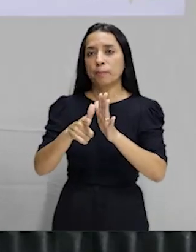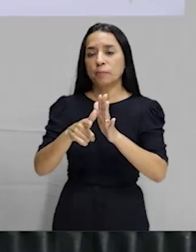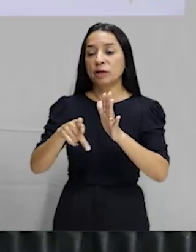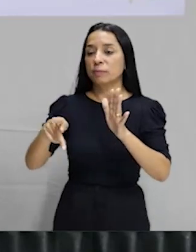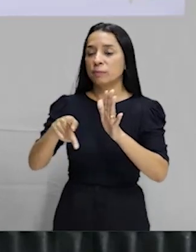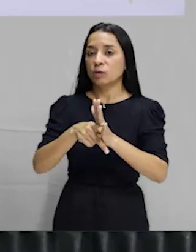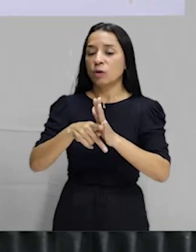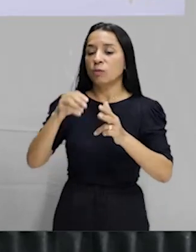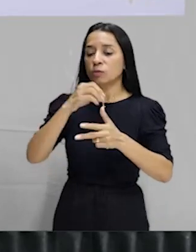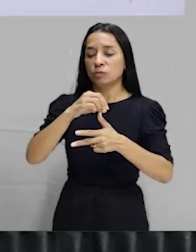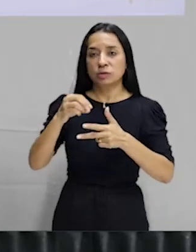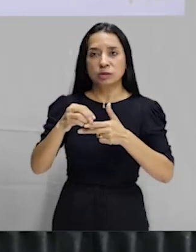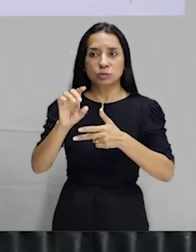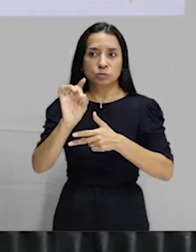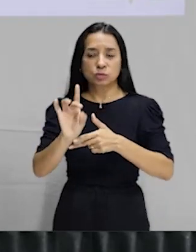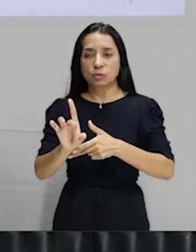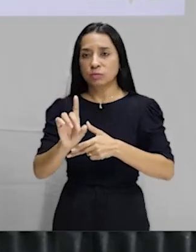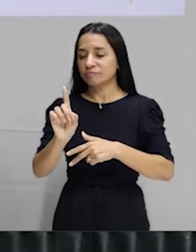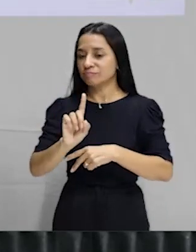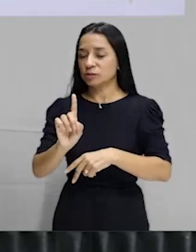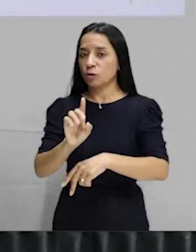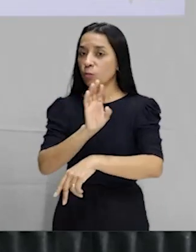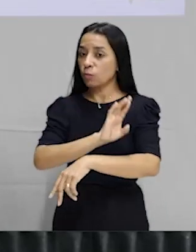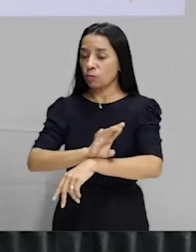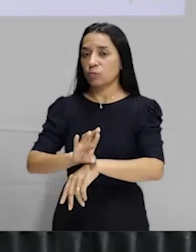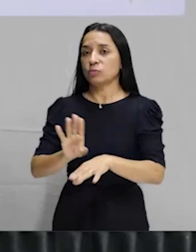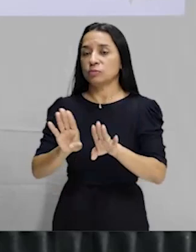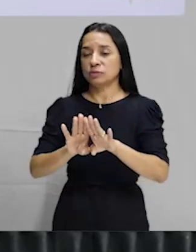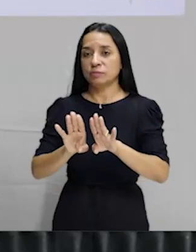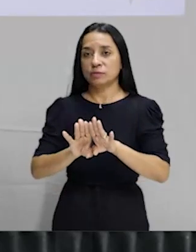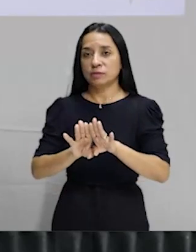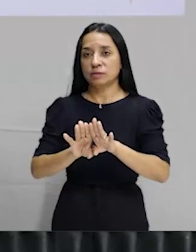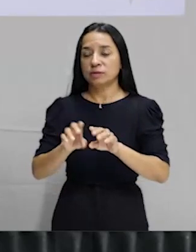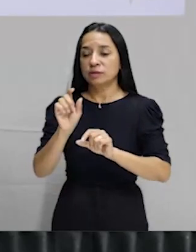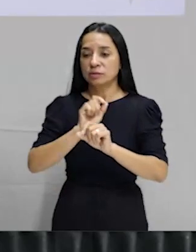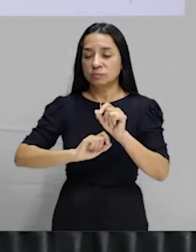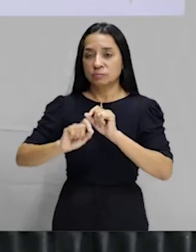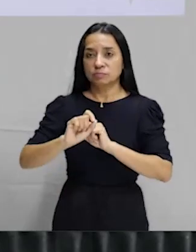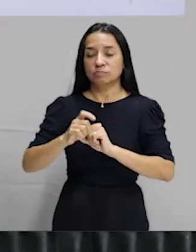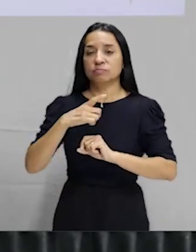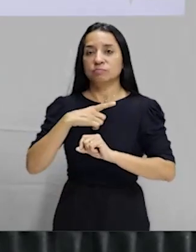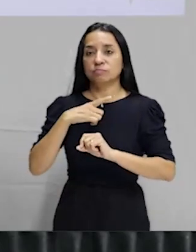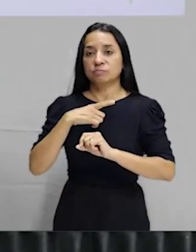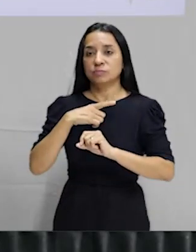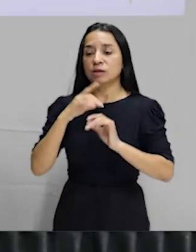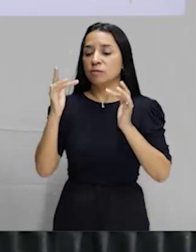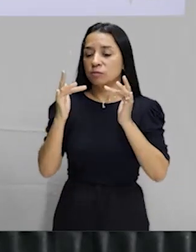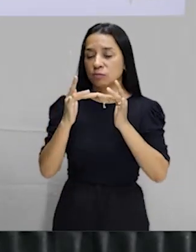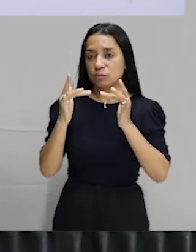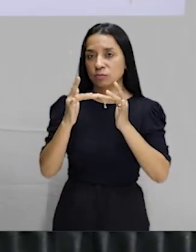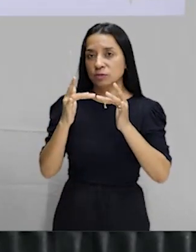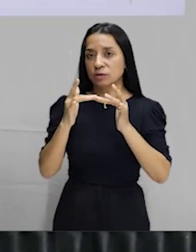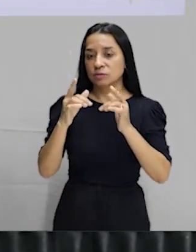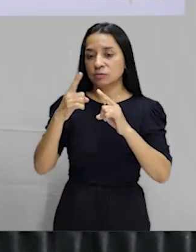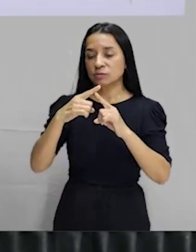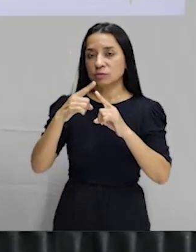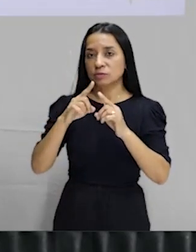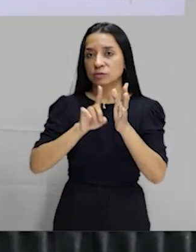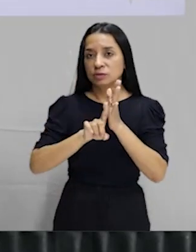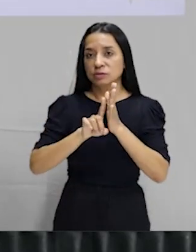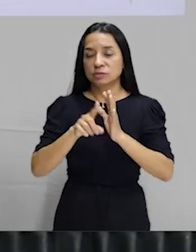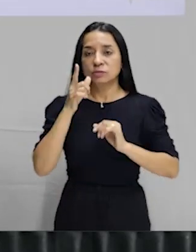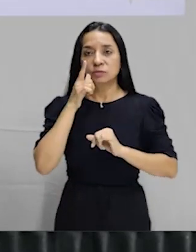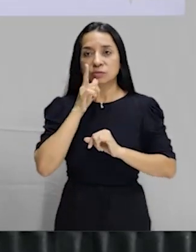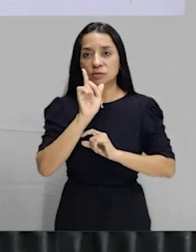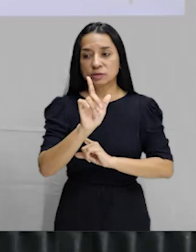Nós fizemos a seleção de algumas questões, não somente do Enem, para que você tivesse, né, o maior contato com esse tipo de questão e